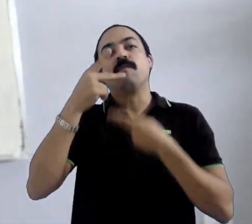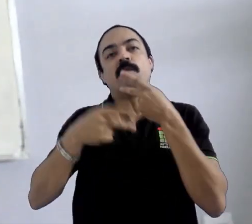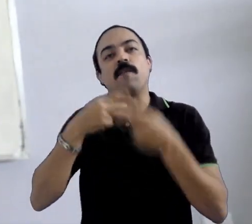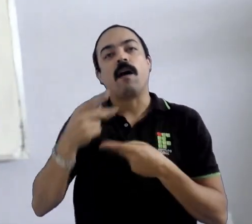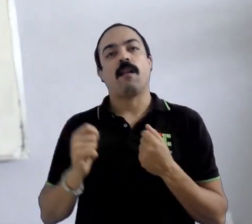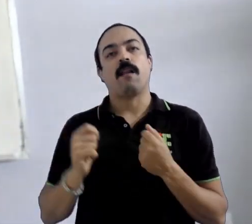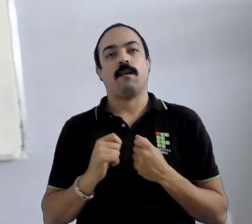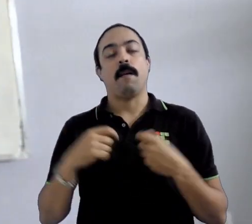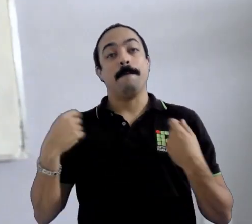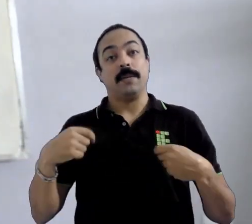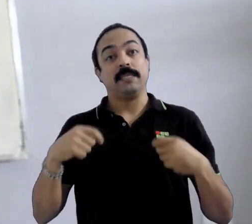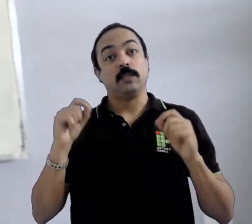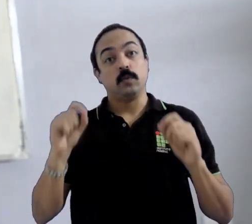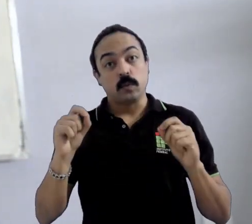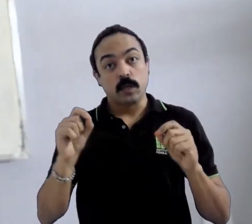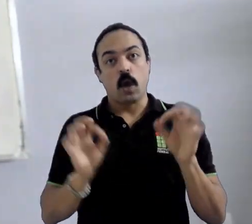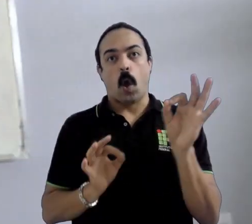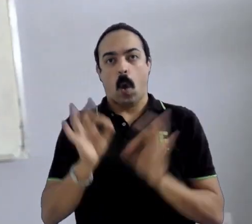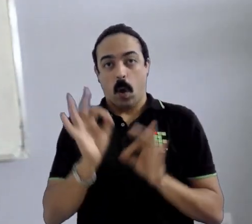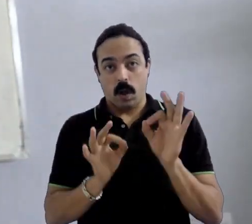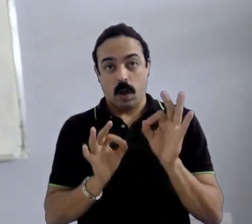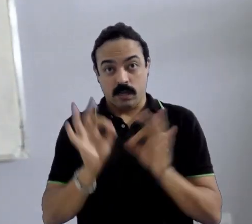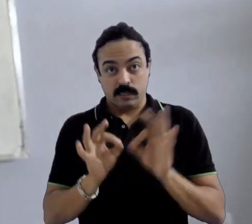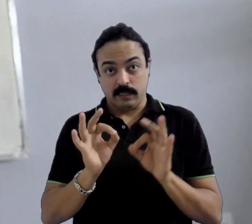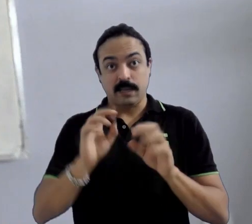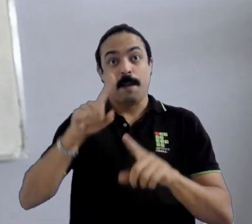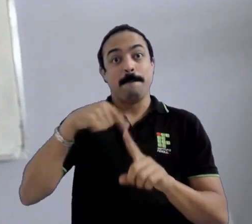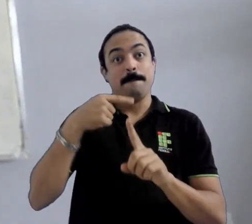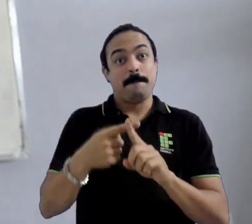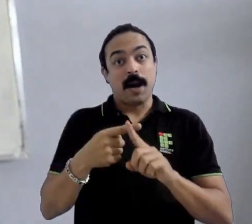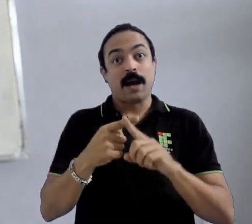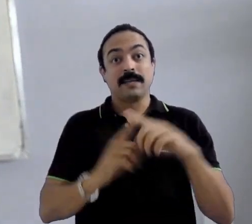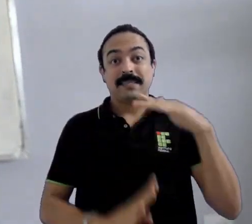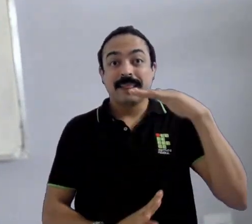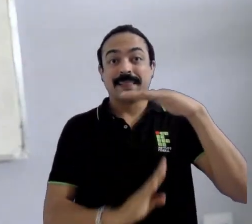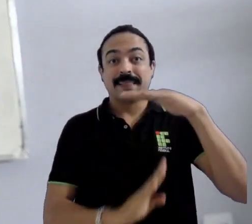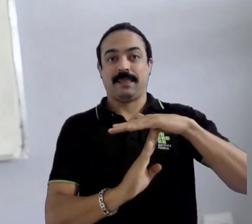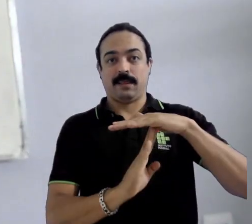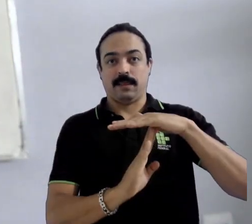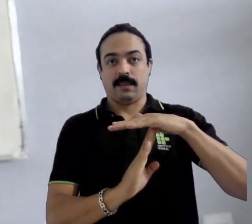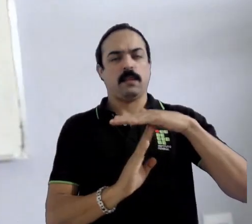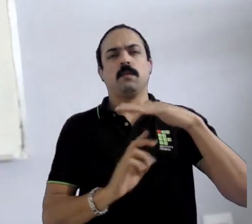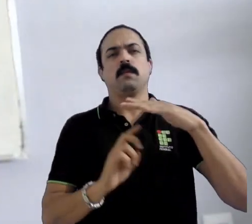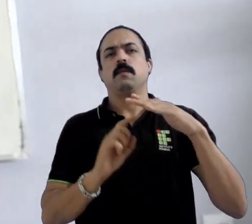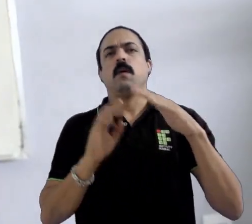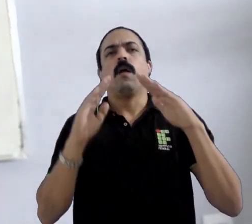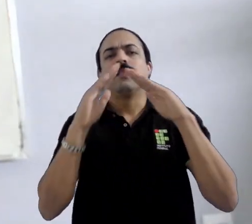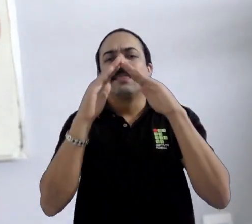a gente tem que estabelecer, além destas, um teto. Que seria o quê?